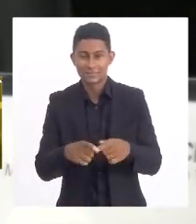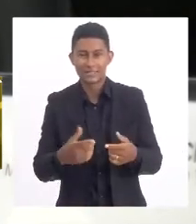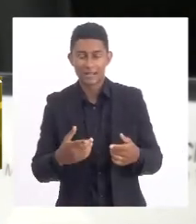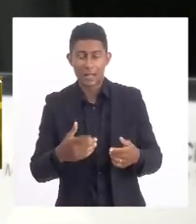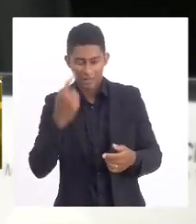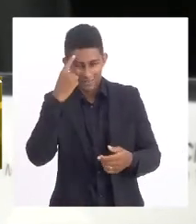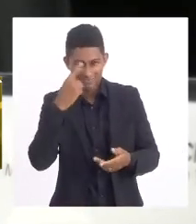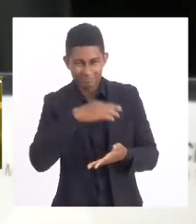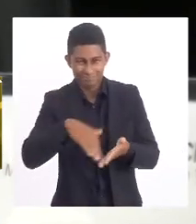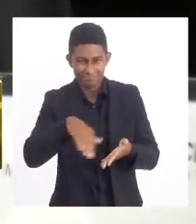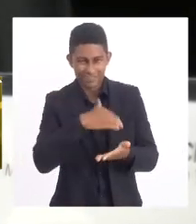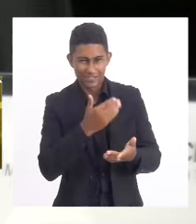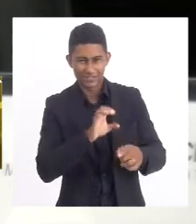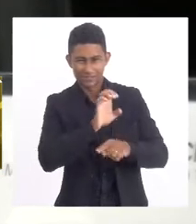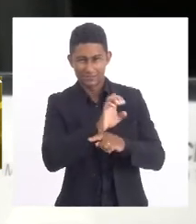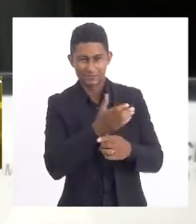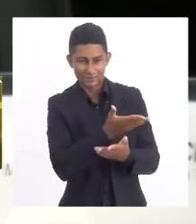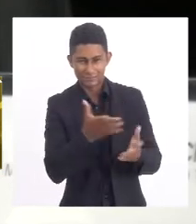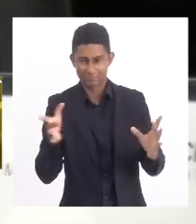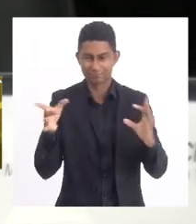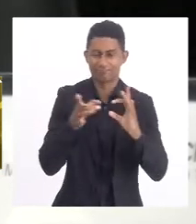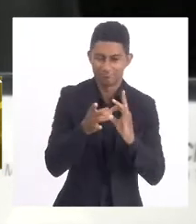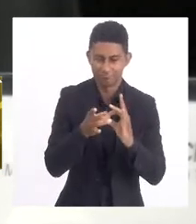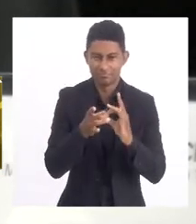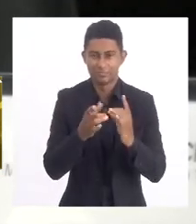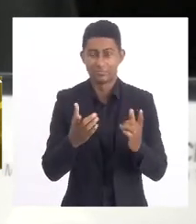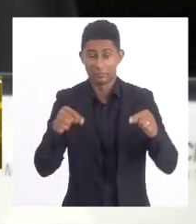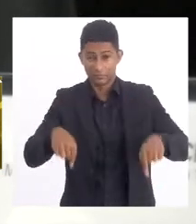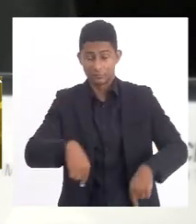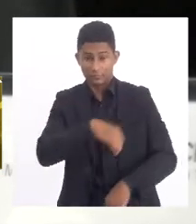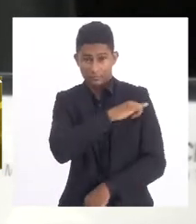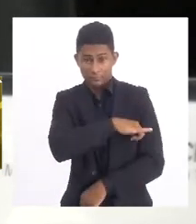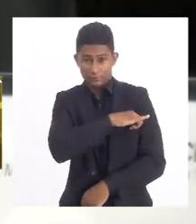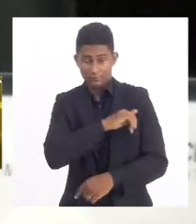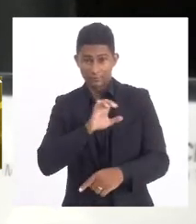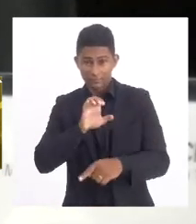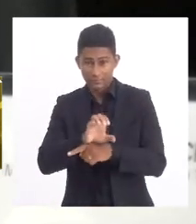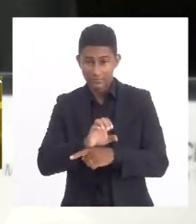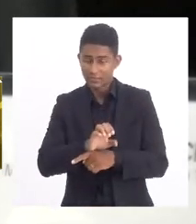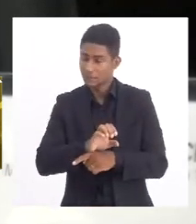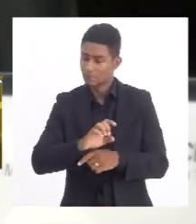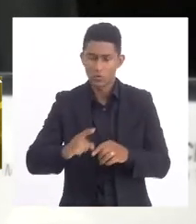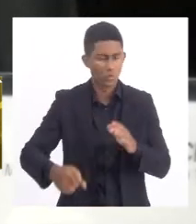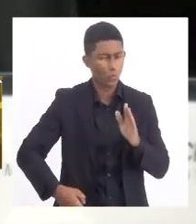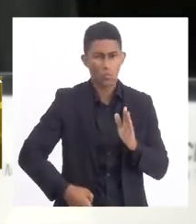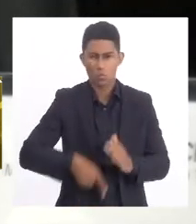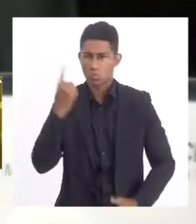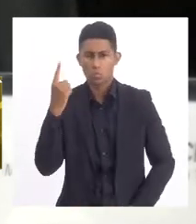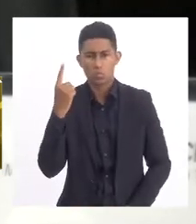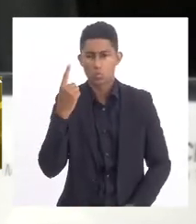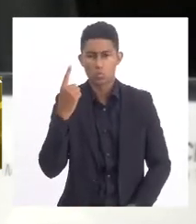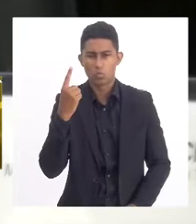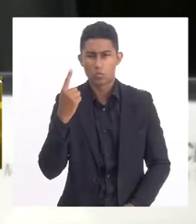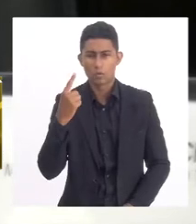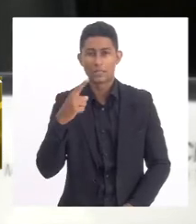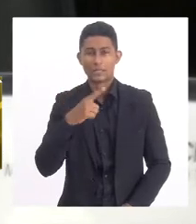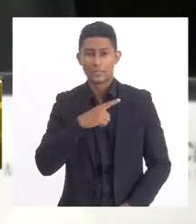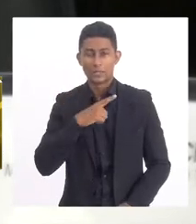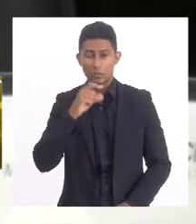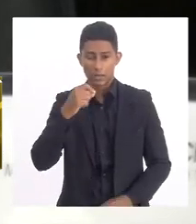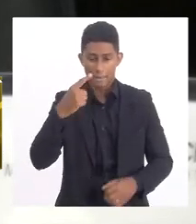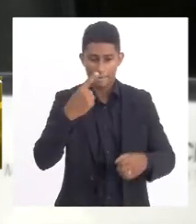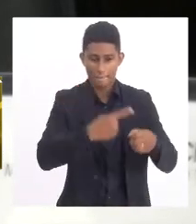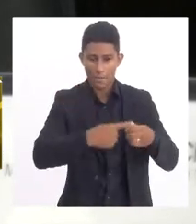Secretaria de Estado ressaltar aqui que o Estado do Rio de Janeiro é o único estado dessa Federação que tem dois